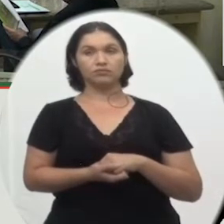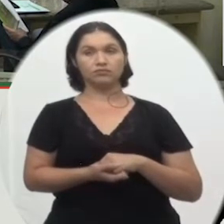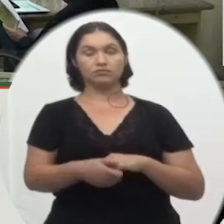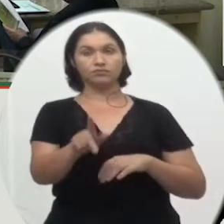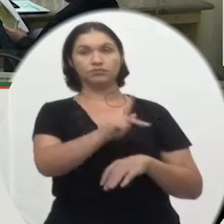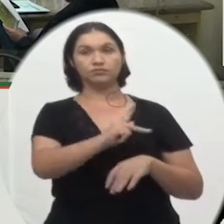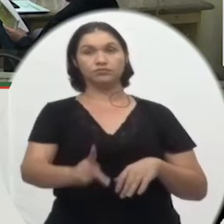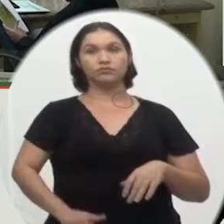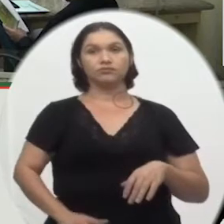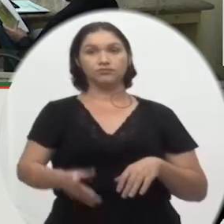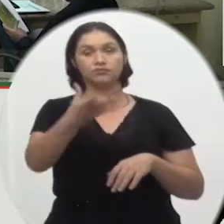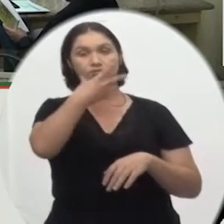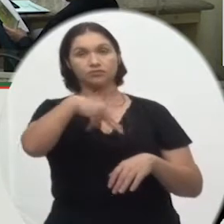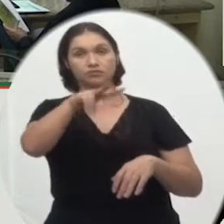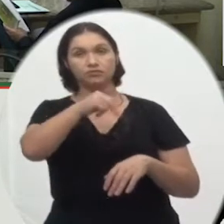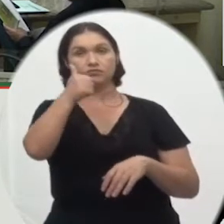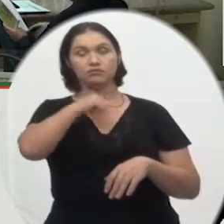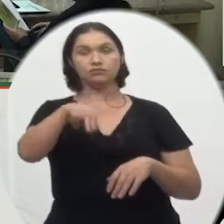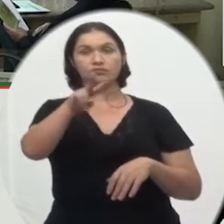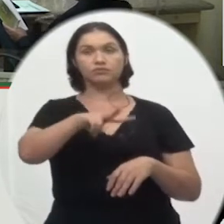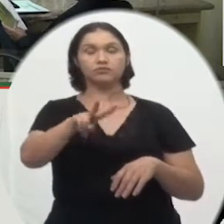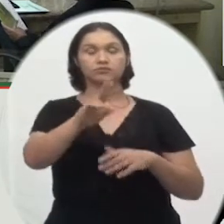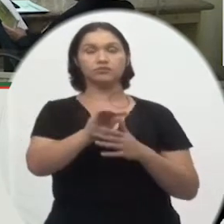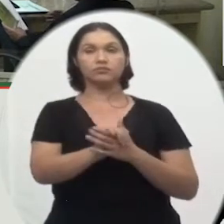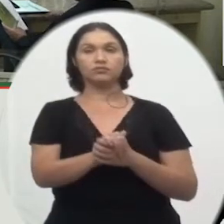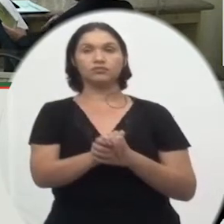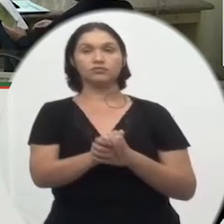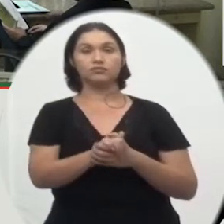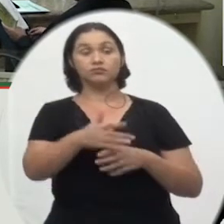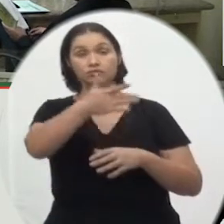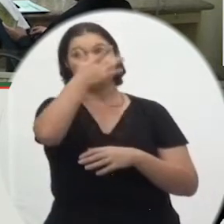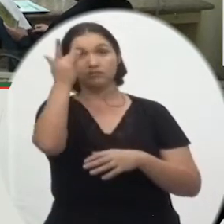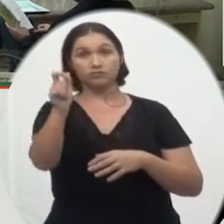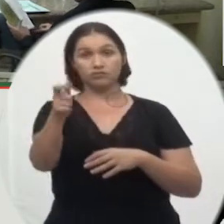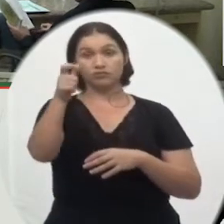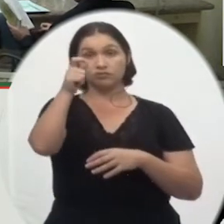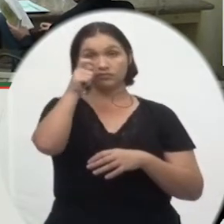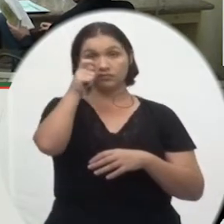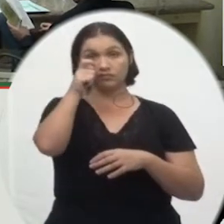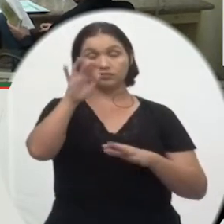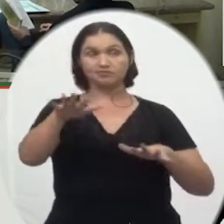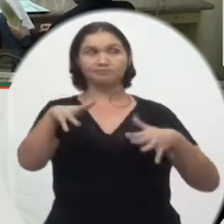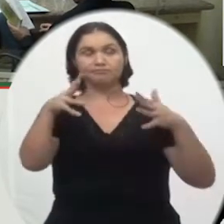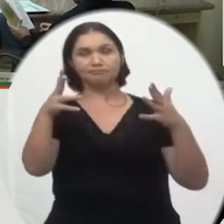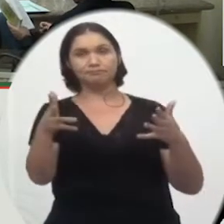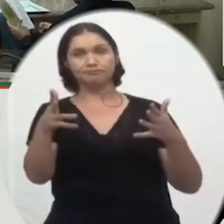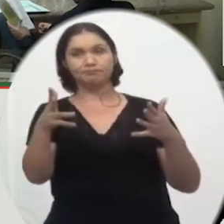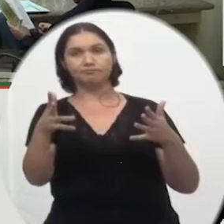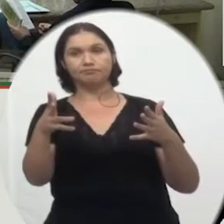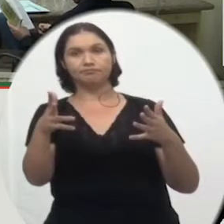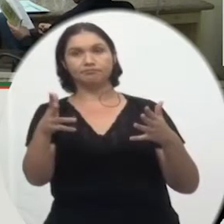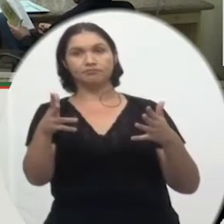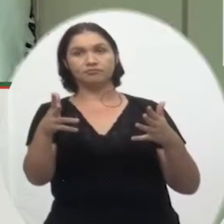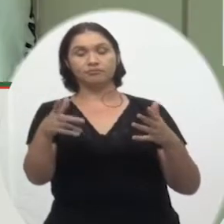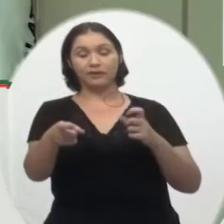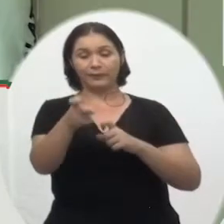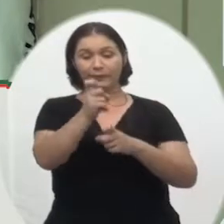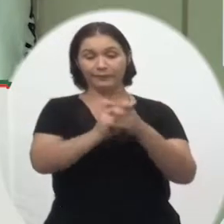Senhor presidente, senhores vereadores, vereadoras, público nos assiste. A situação lá é uma